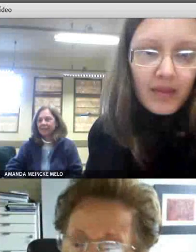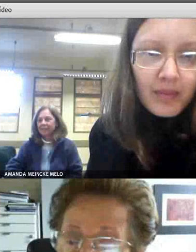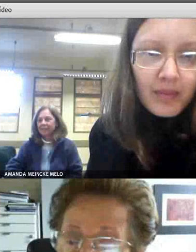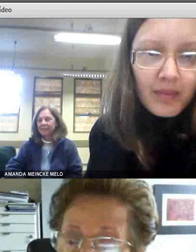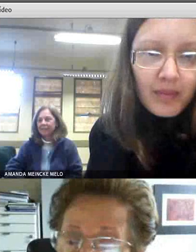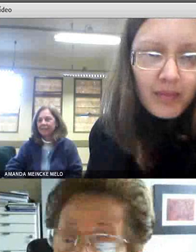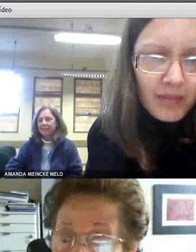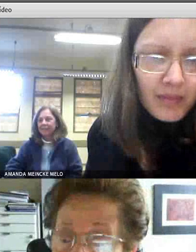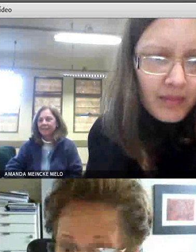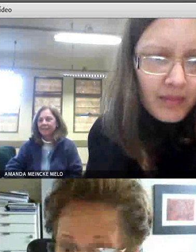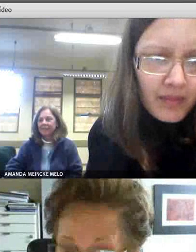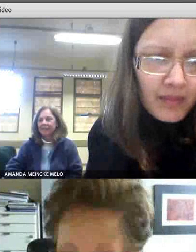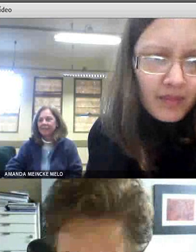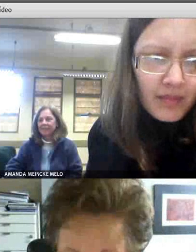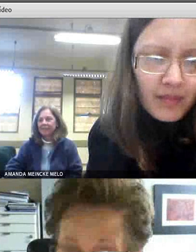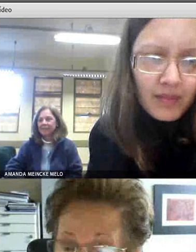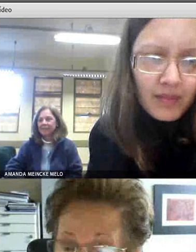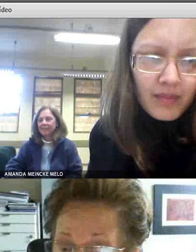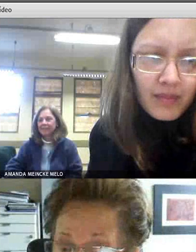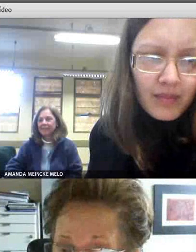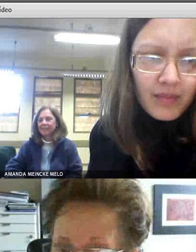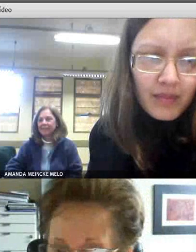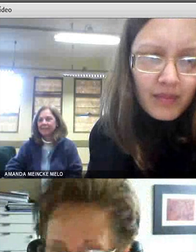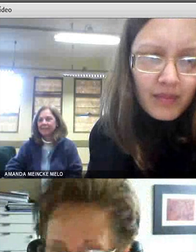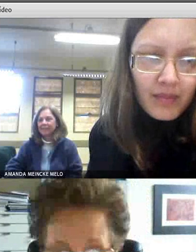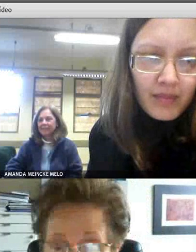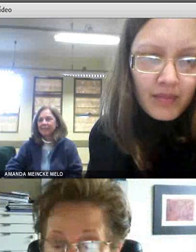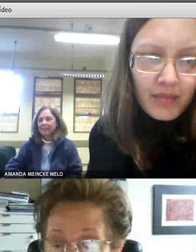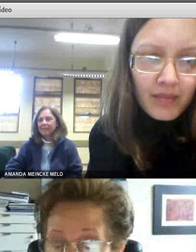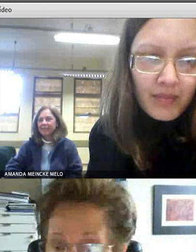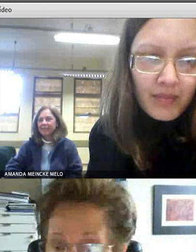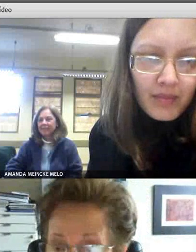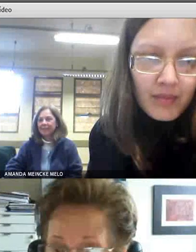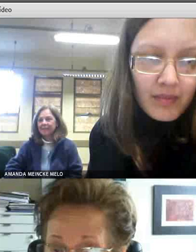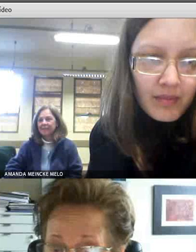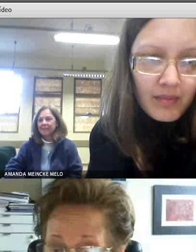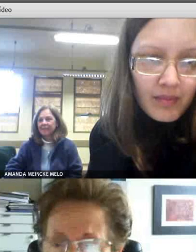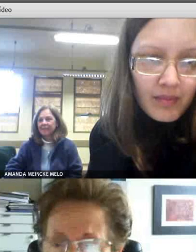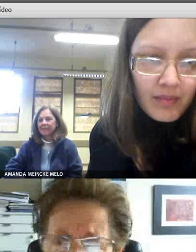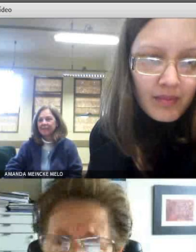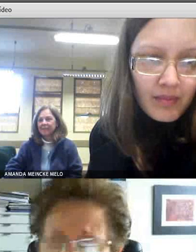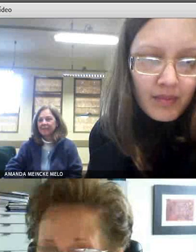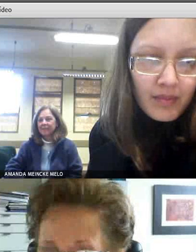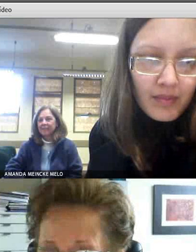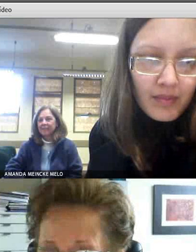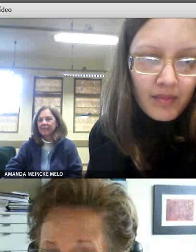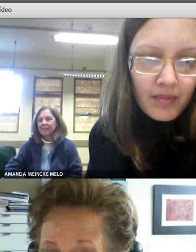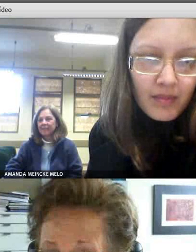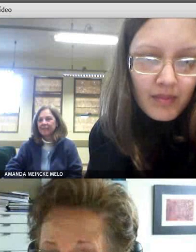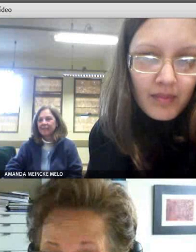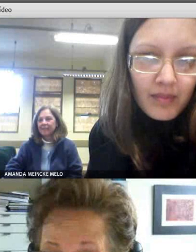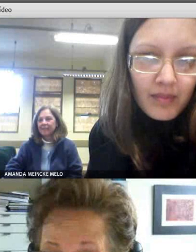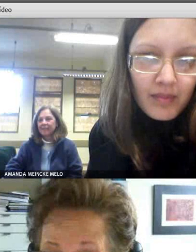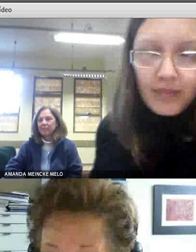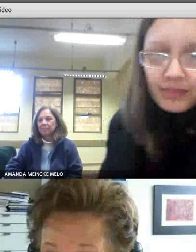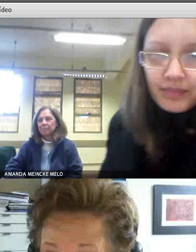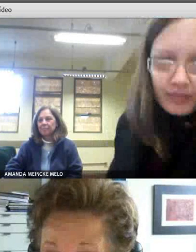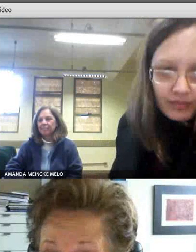professores estão muito estressados, não tem paciência na aula, ficam reclamando de nós. O que a gente podia fazer? Vamos